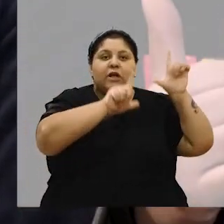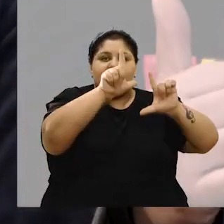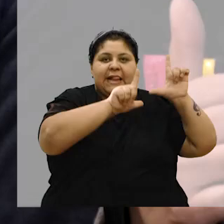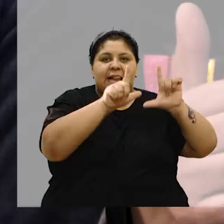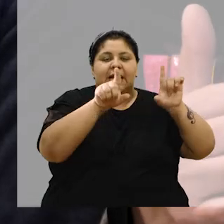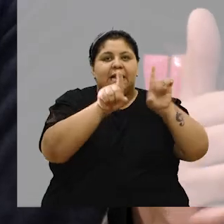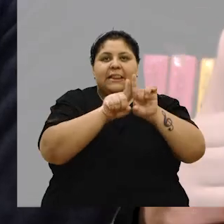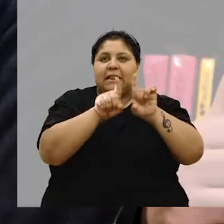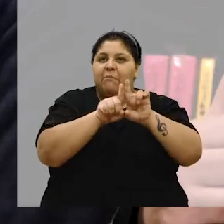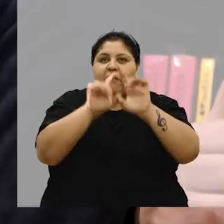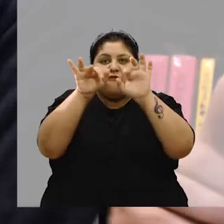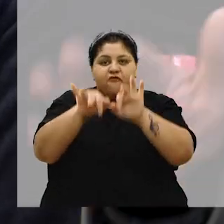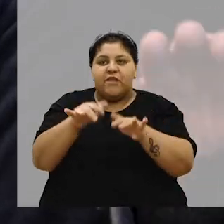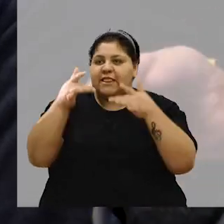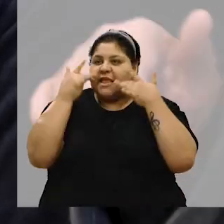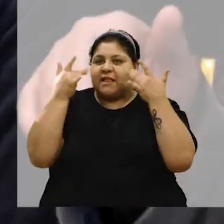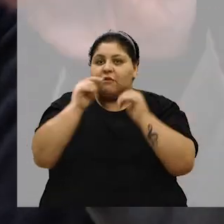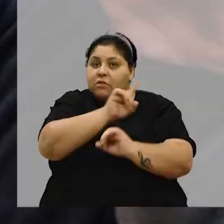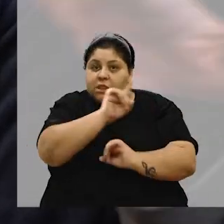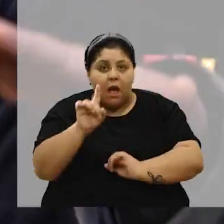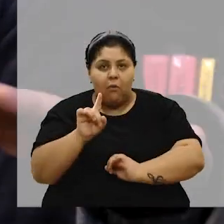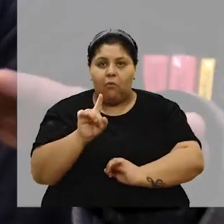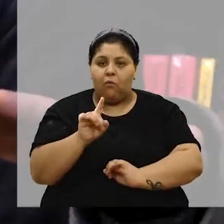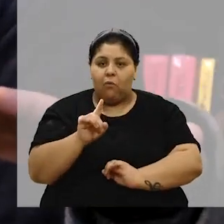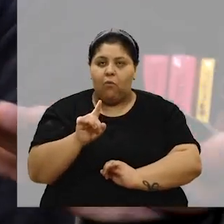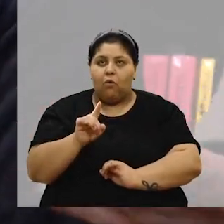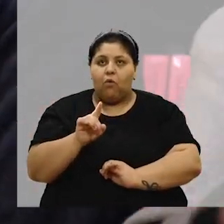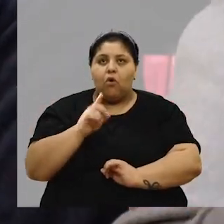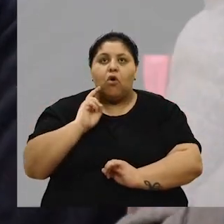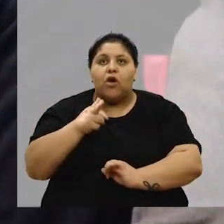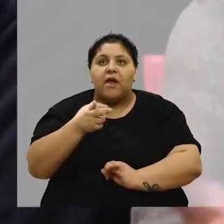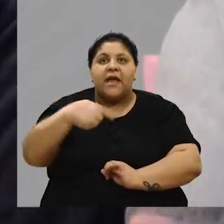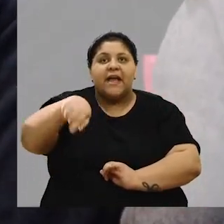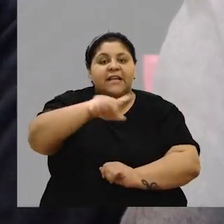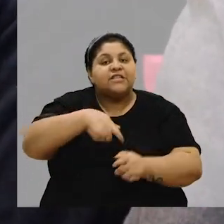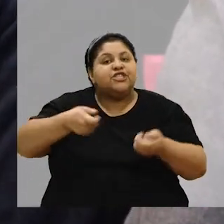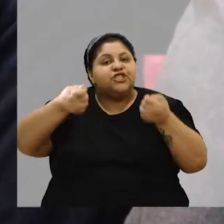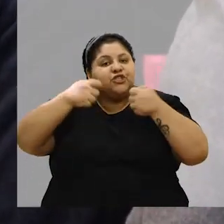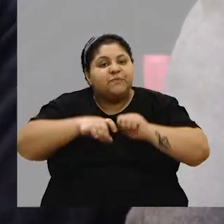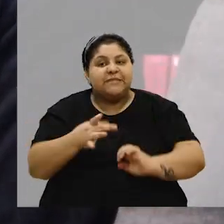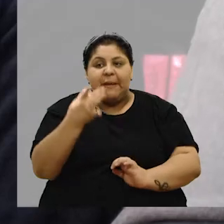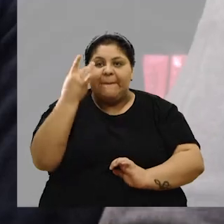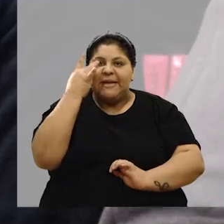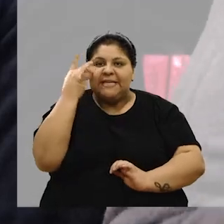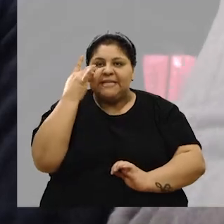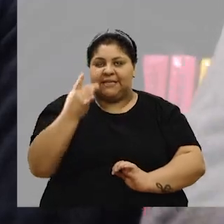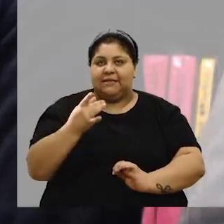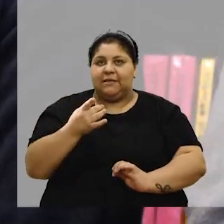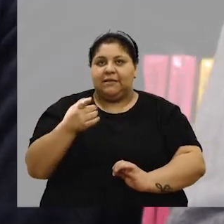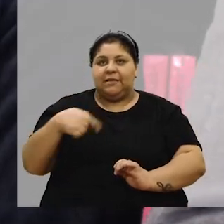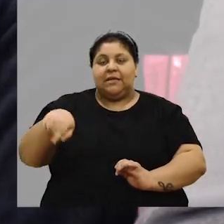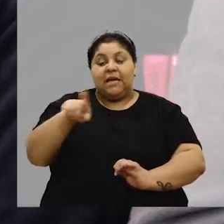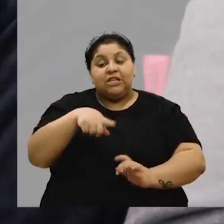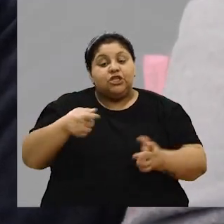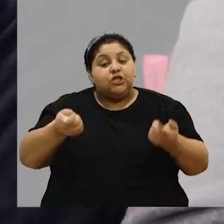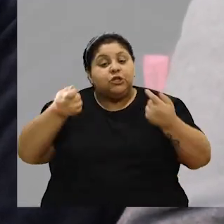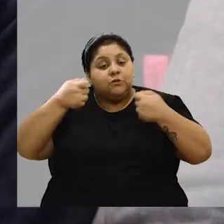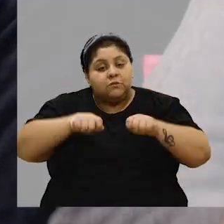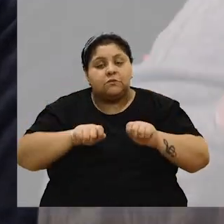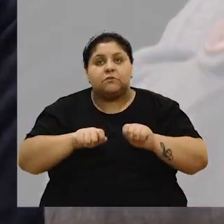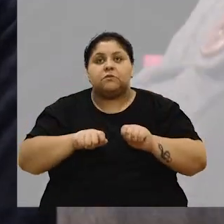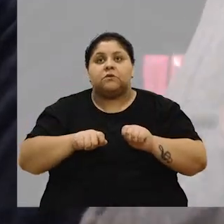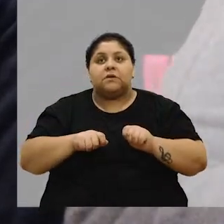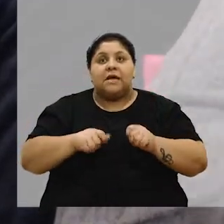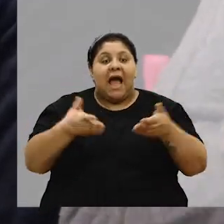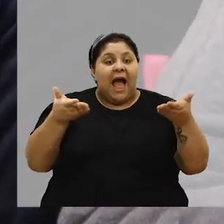teatro. Quando surgiu a televisão, também ia morrer o teatro, né? E não morreu. Não morreu porque a gente precisa estar